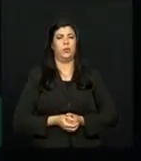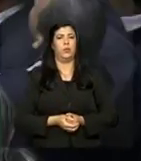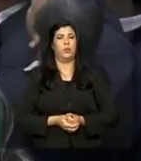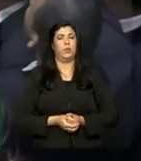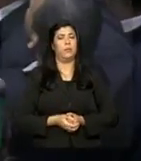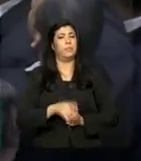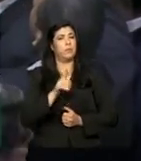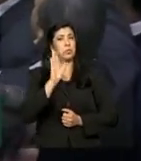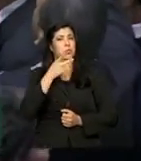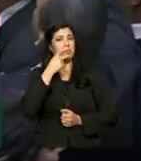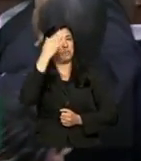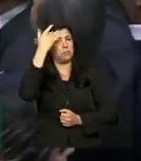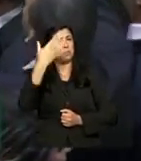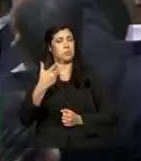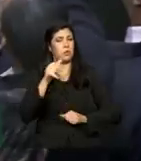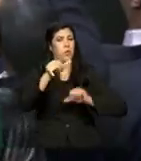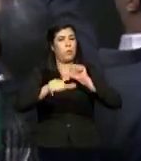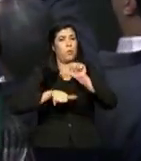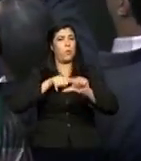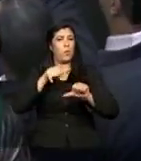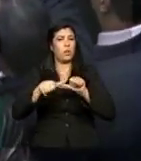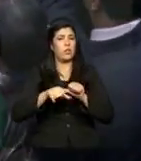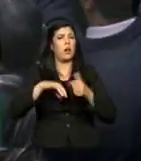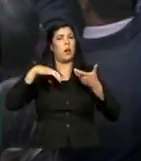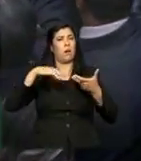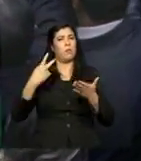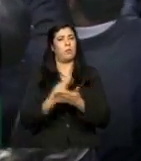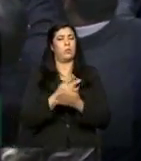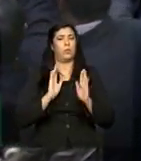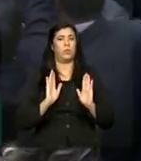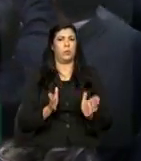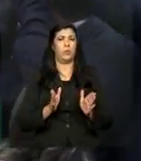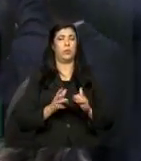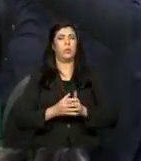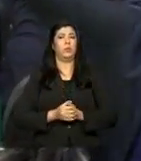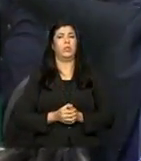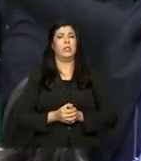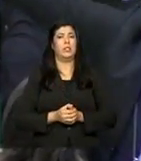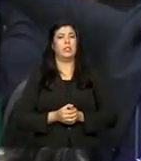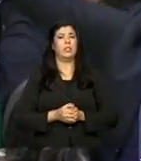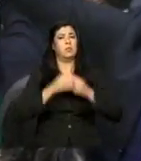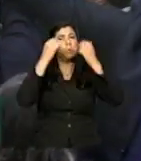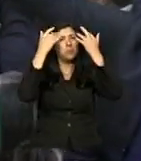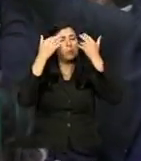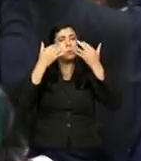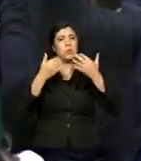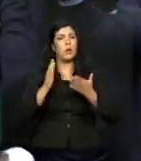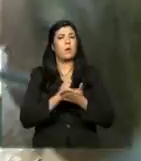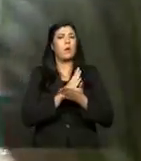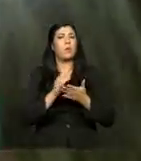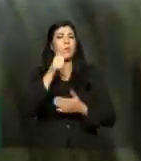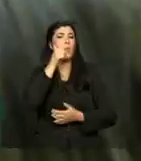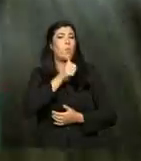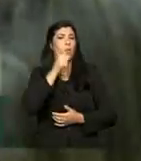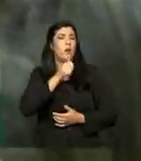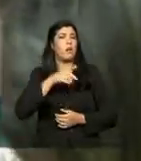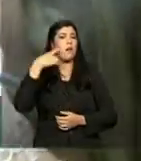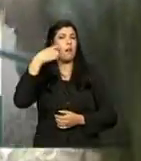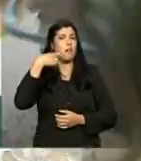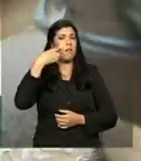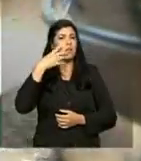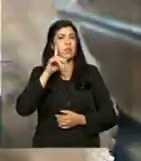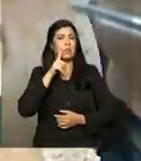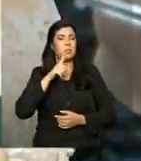Você falou da renovação do Congresso, né, Carla? E citou algumas deputadas aí que aparecem na